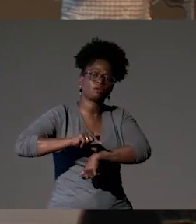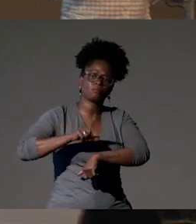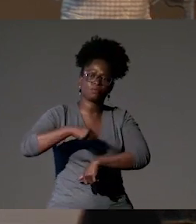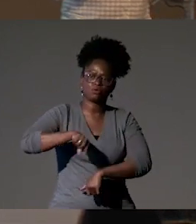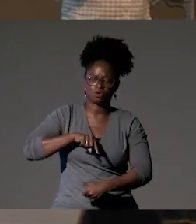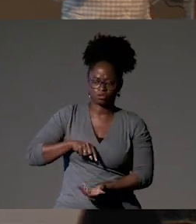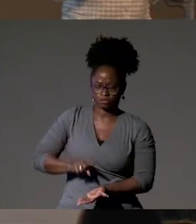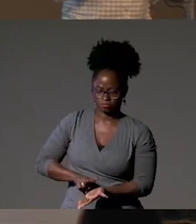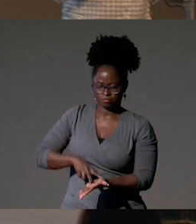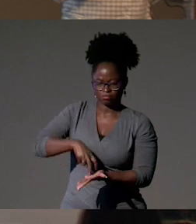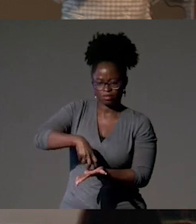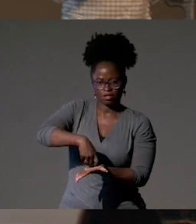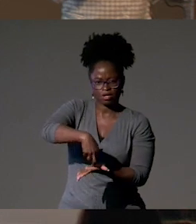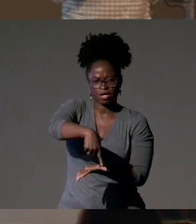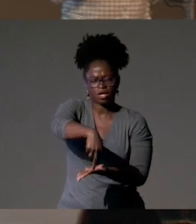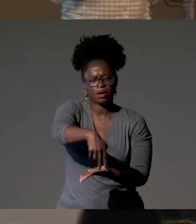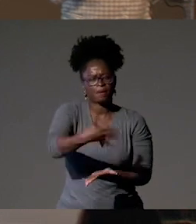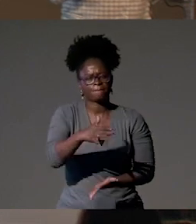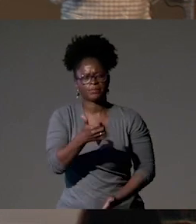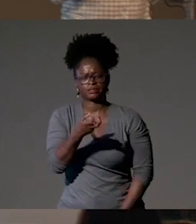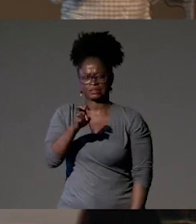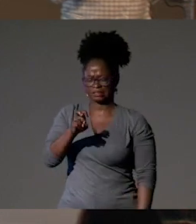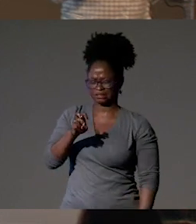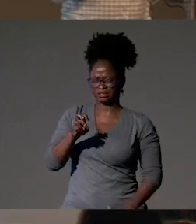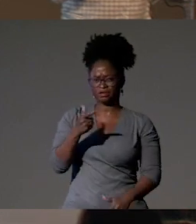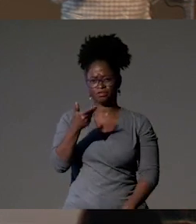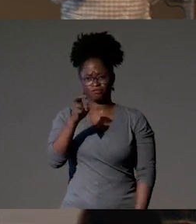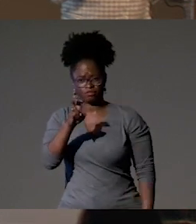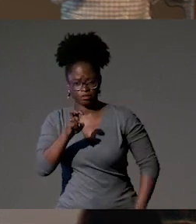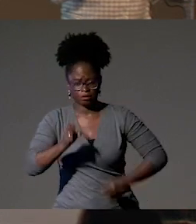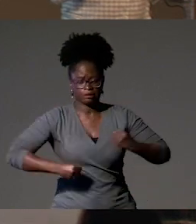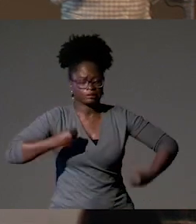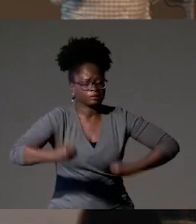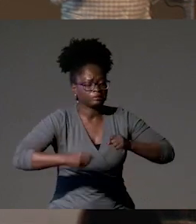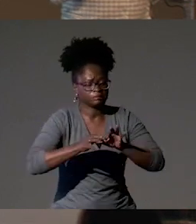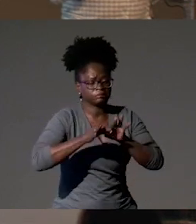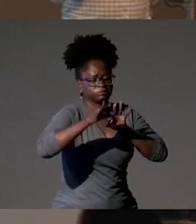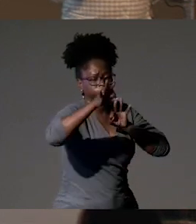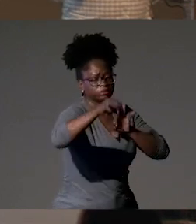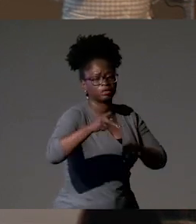caminhávamos e corríamos entre 15 e 25 quilômetros por dia.